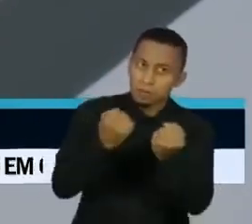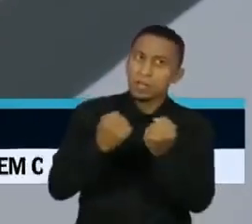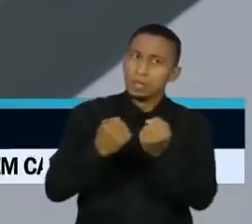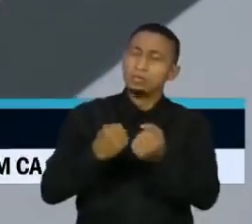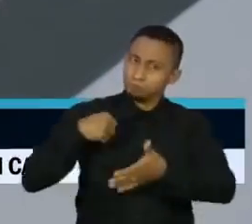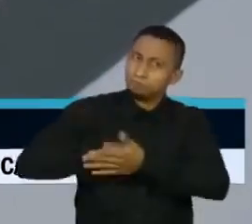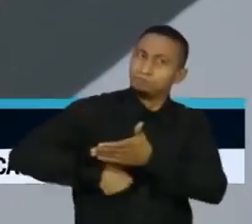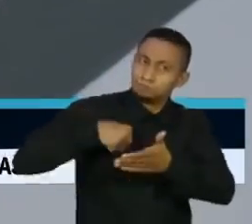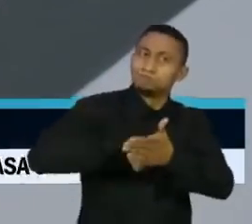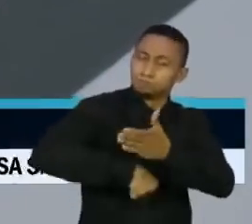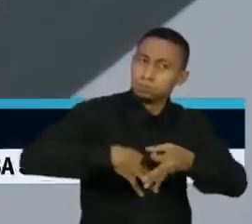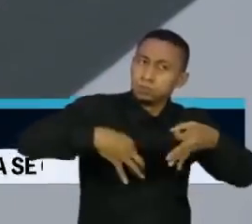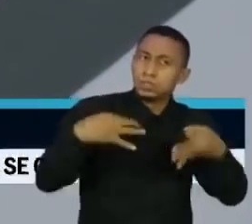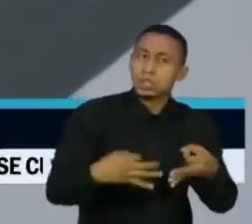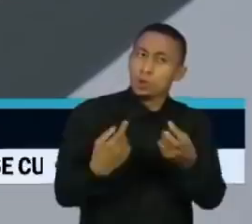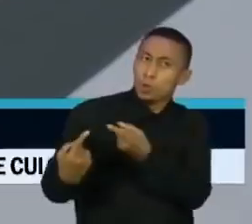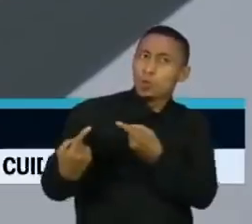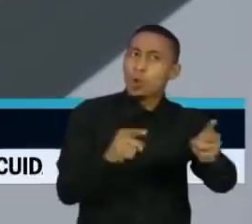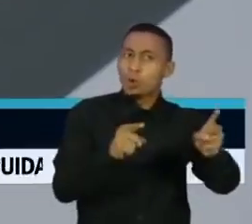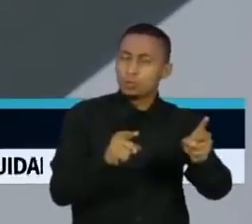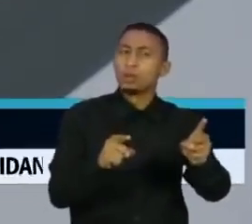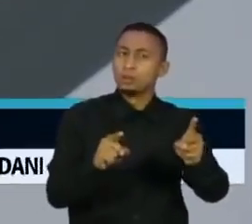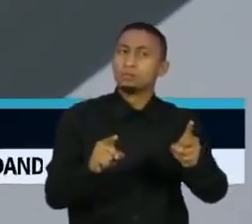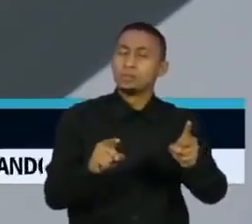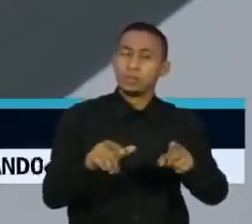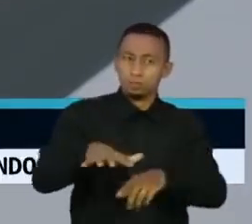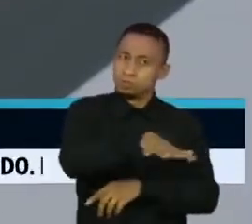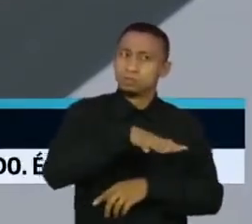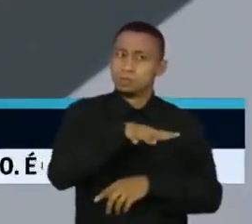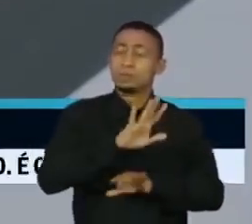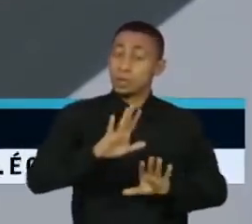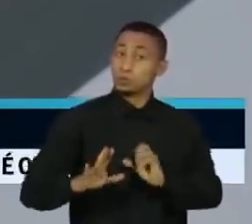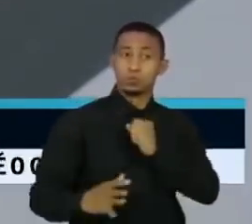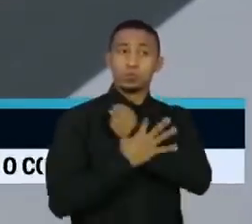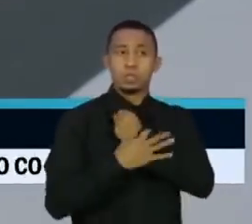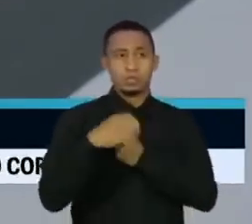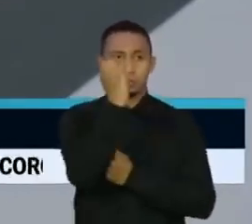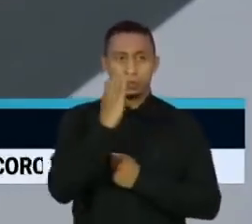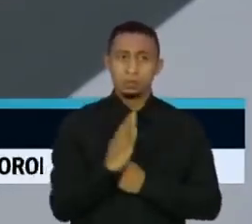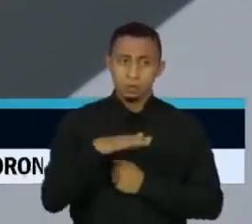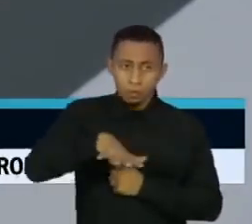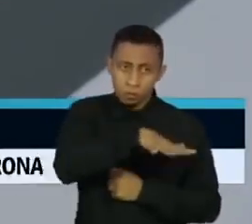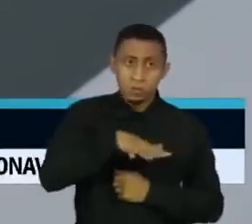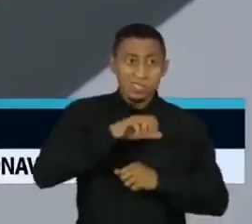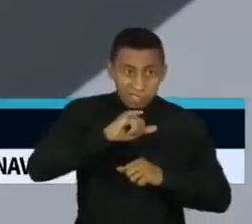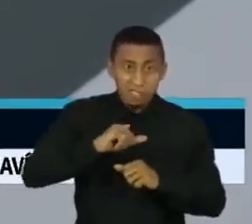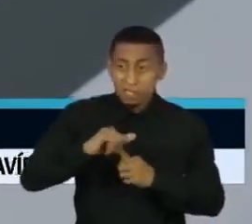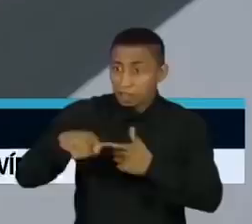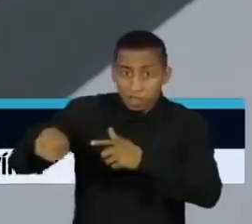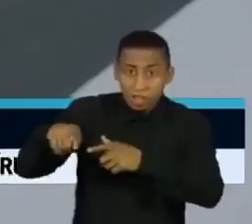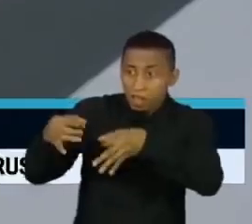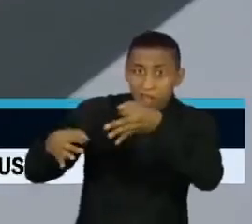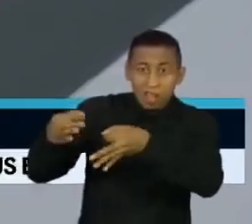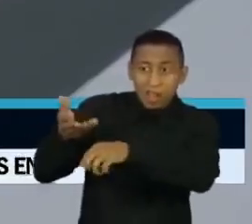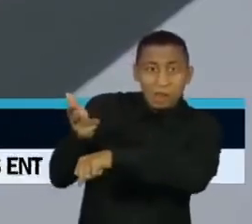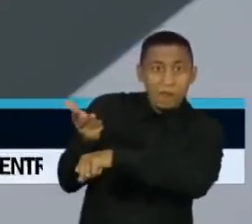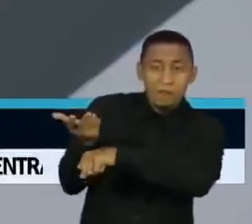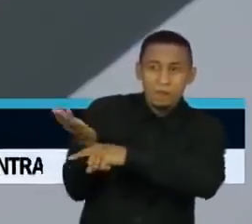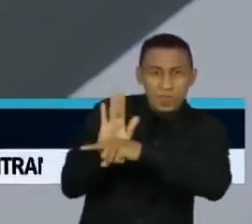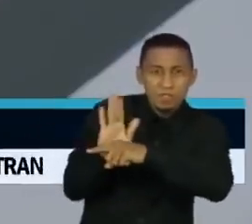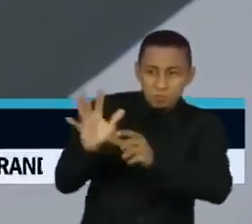ferrenha, contrária à Lei de Segurança Nacional. Mas se há um episódio para que ela seja aplicada, é esse, né? Ele está